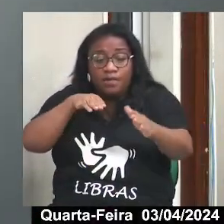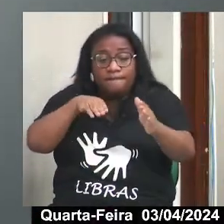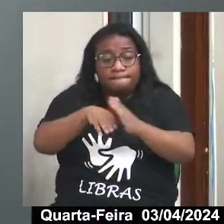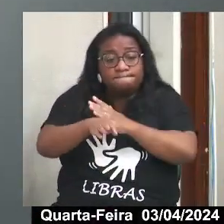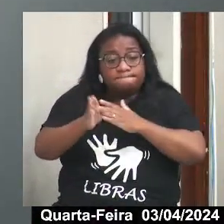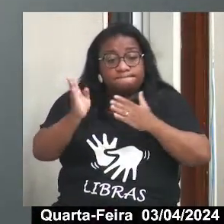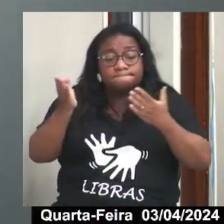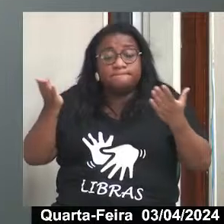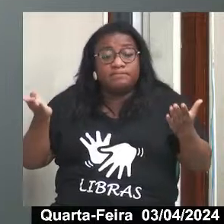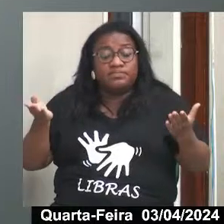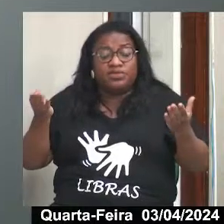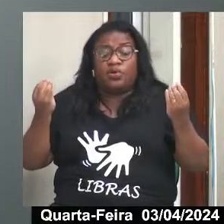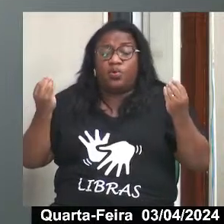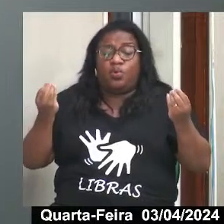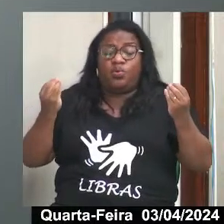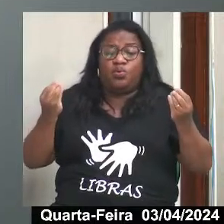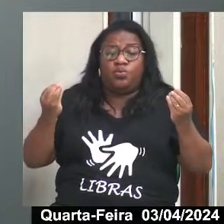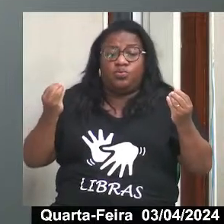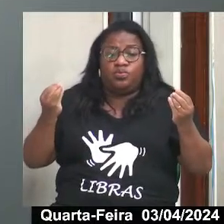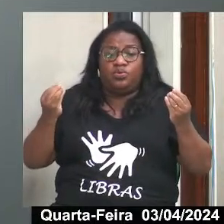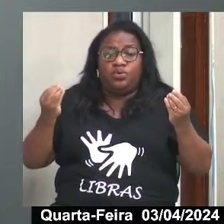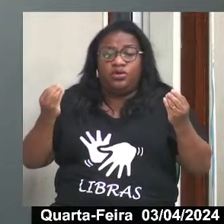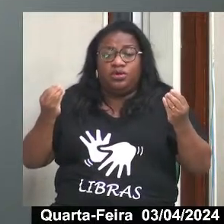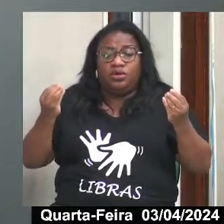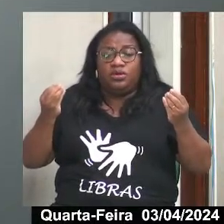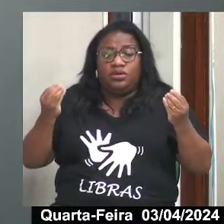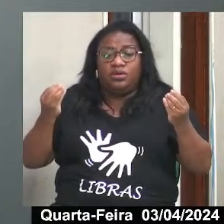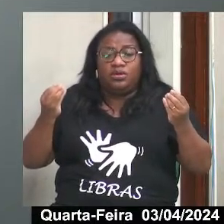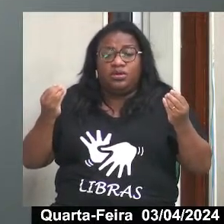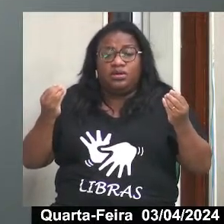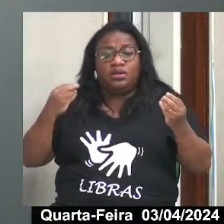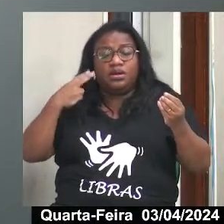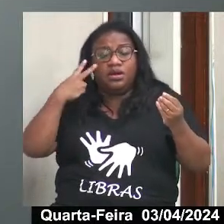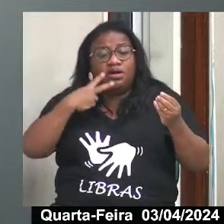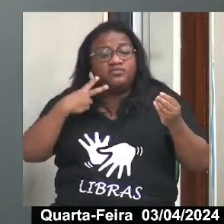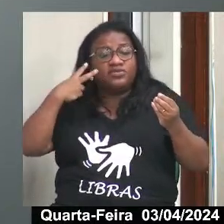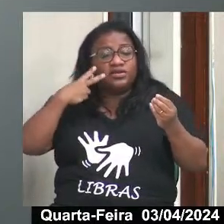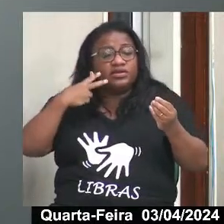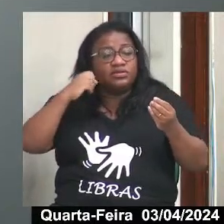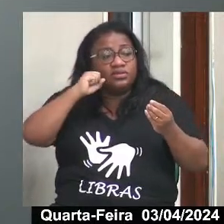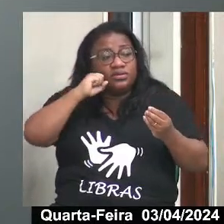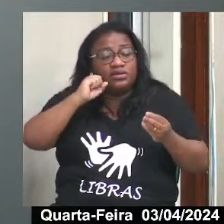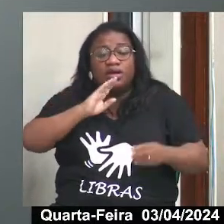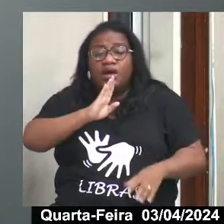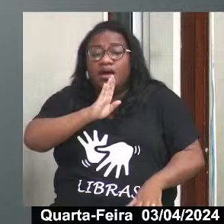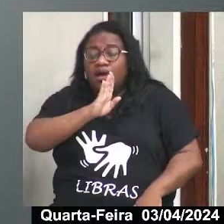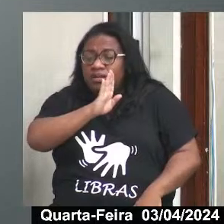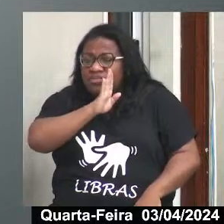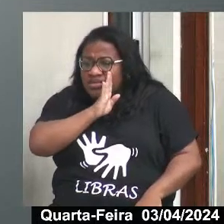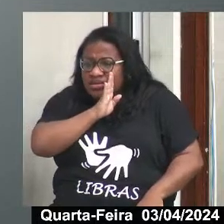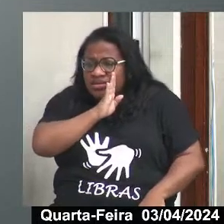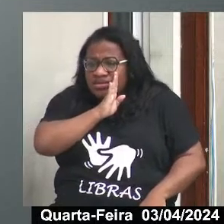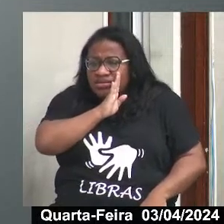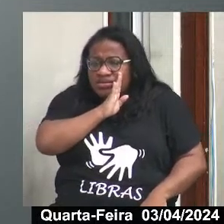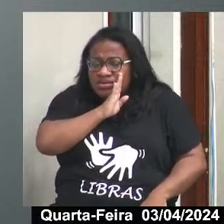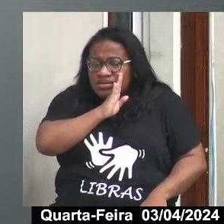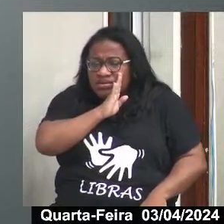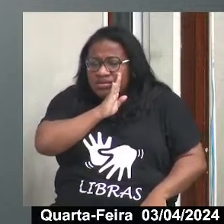projetos bons. Então eu fico pensando ao vereador Abidan Sobrinho Henrique